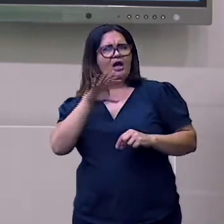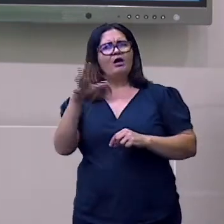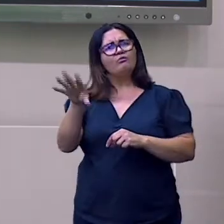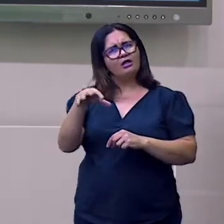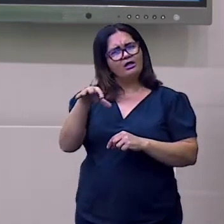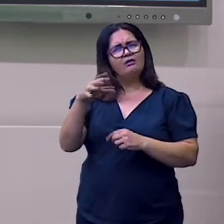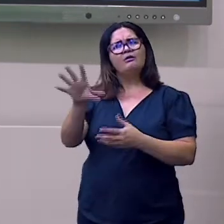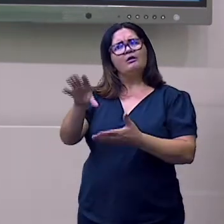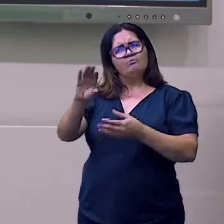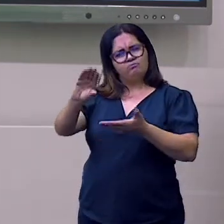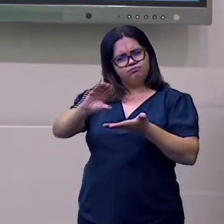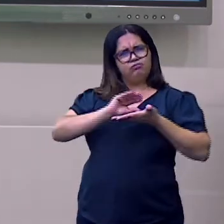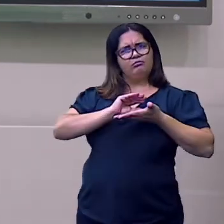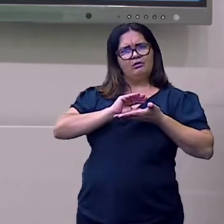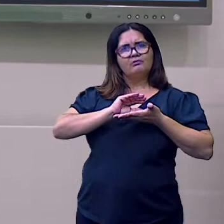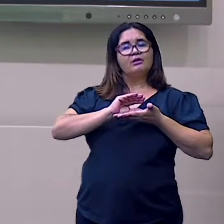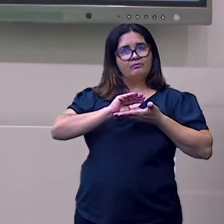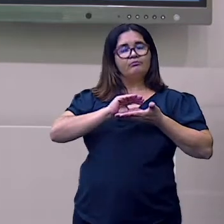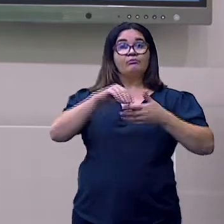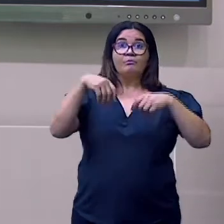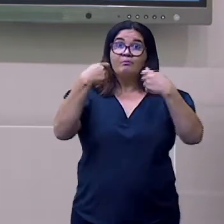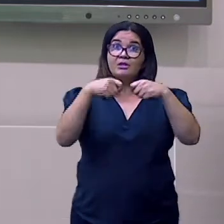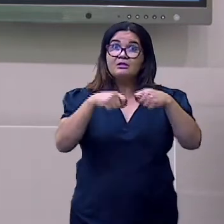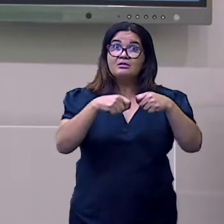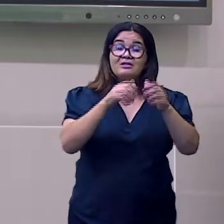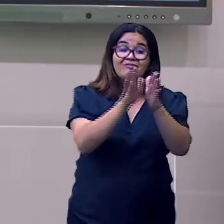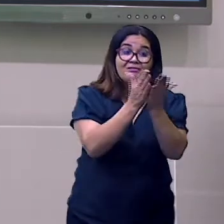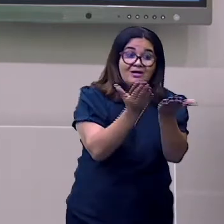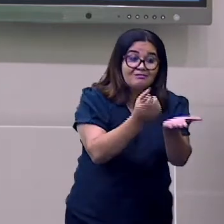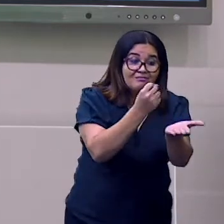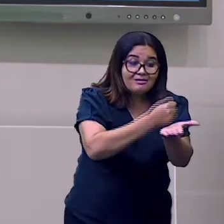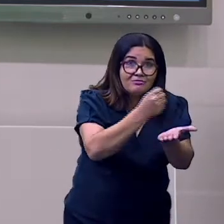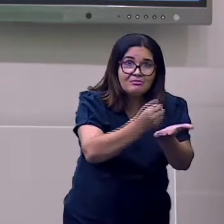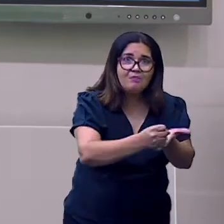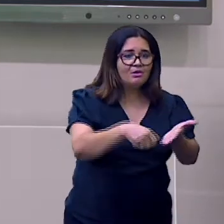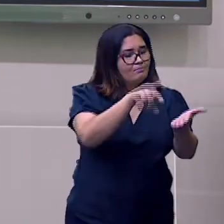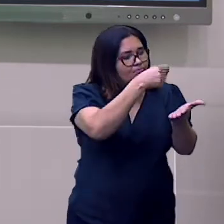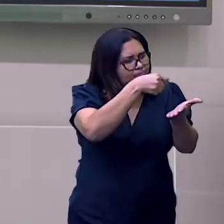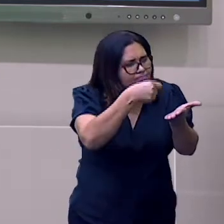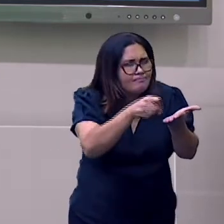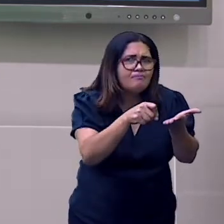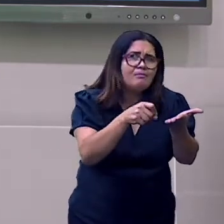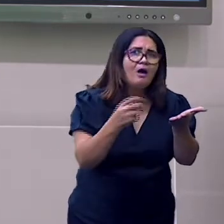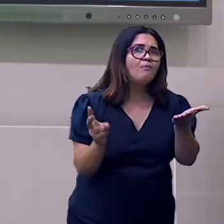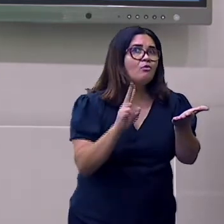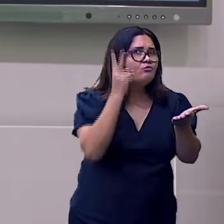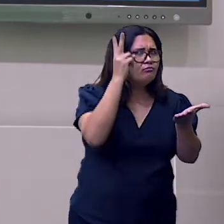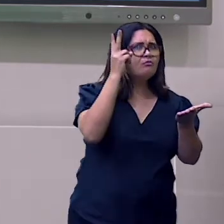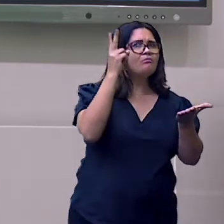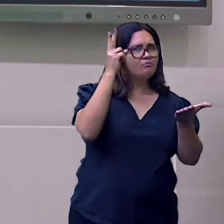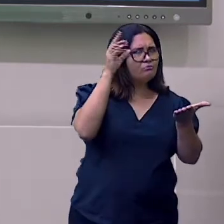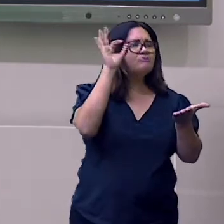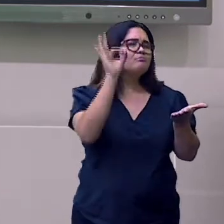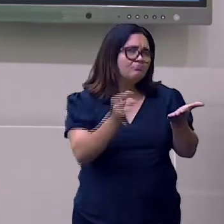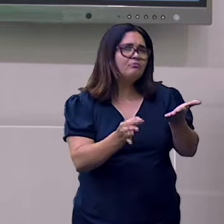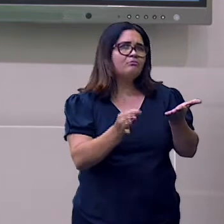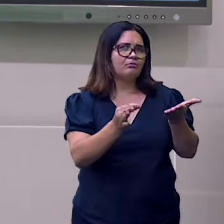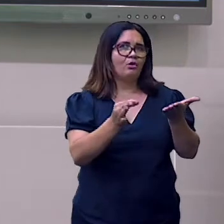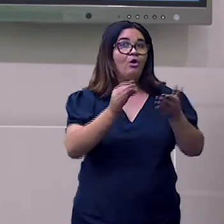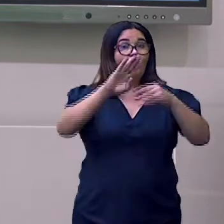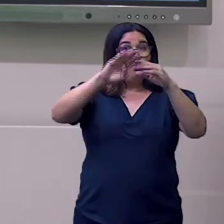recebe do empregador deve ser anotado na carteira de trabalho. O salário por fora, ele